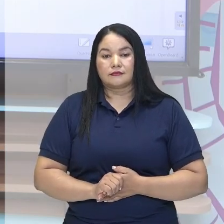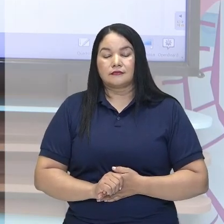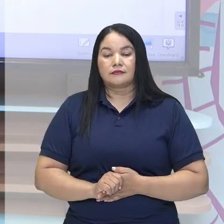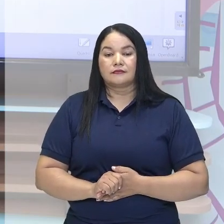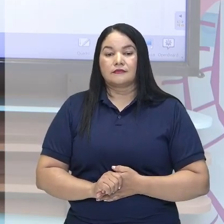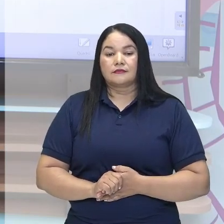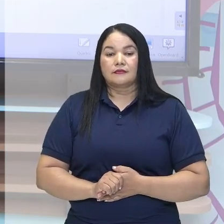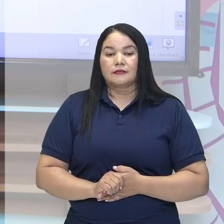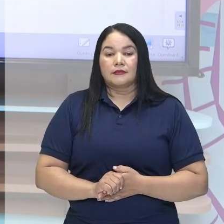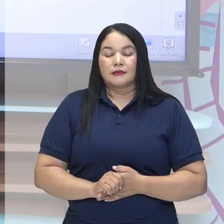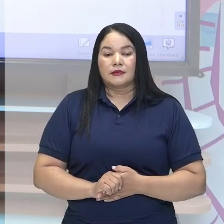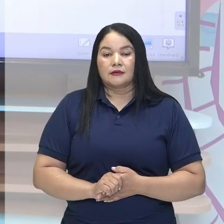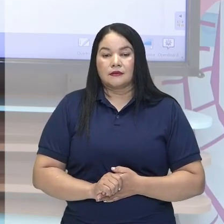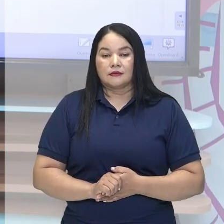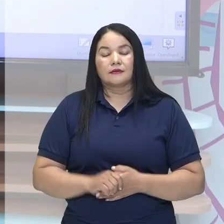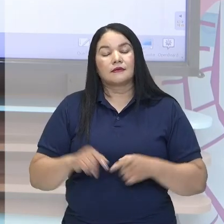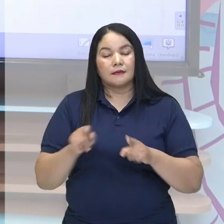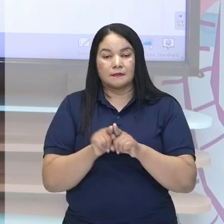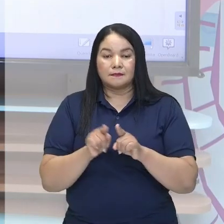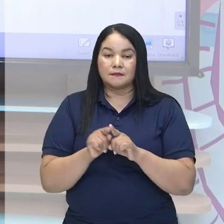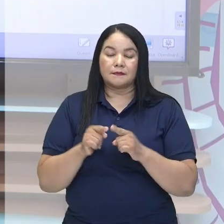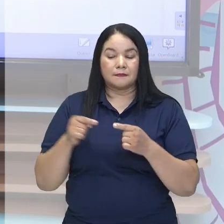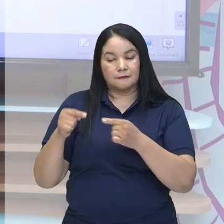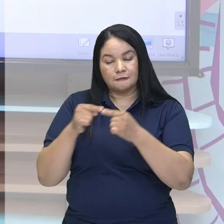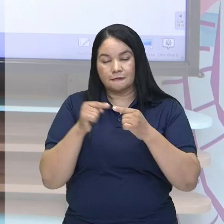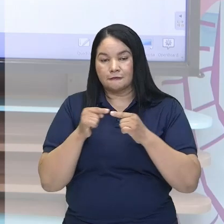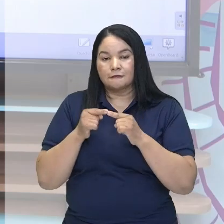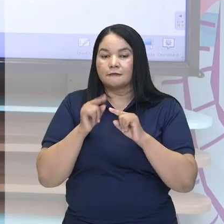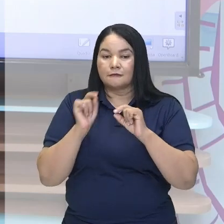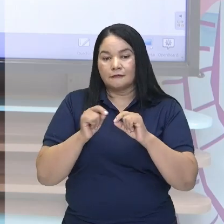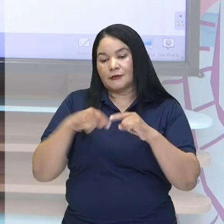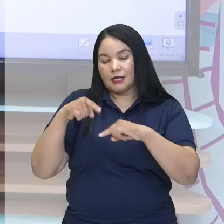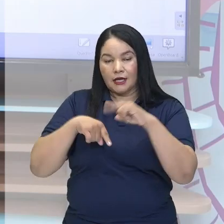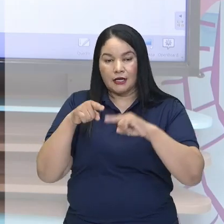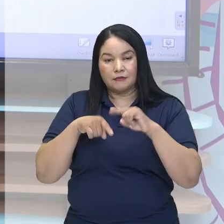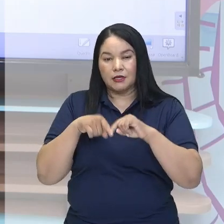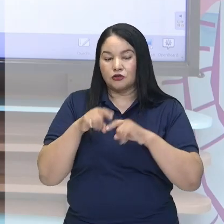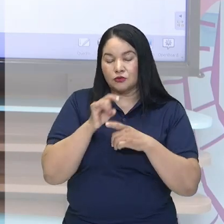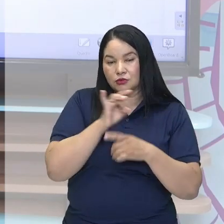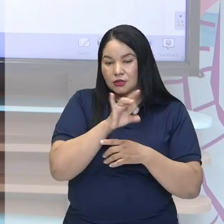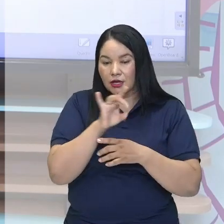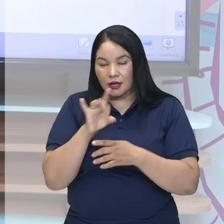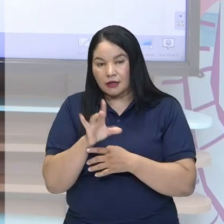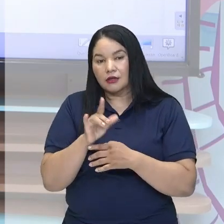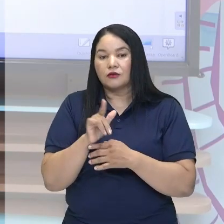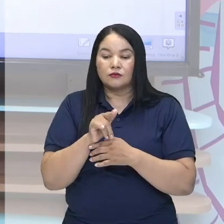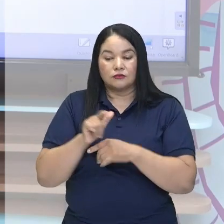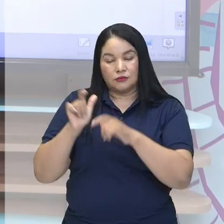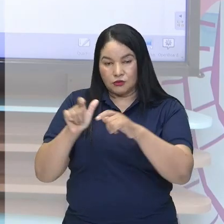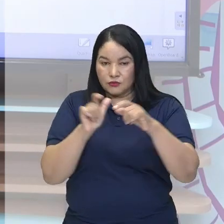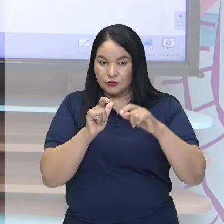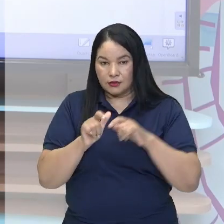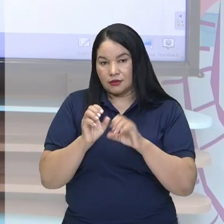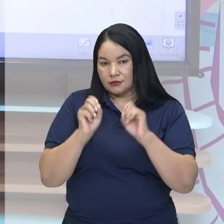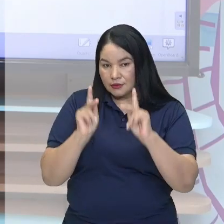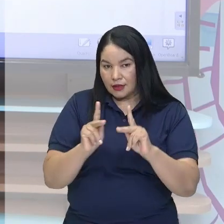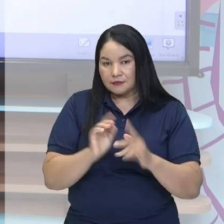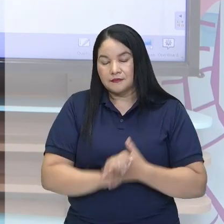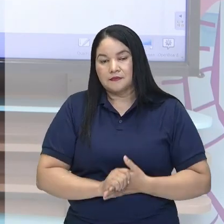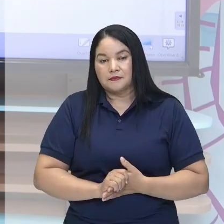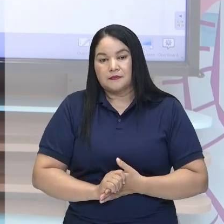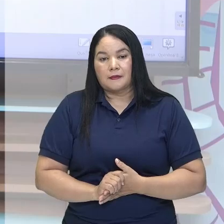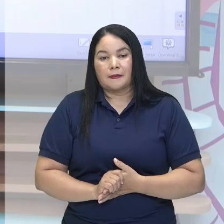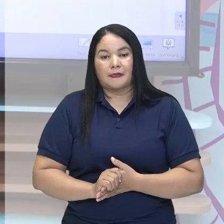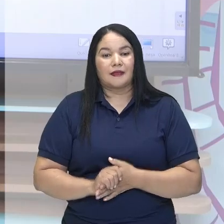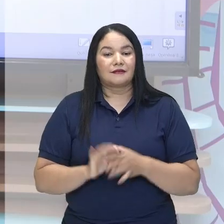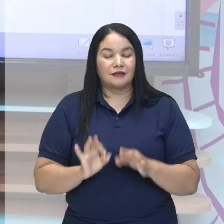bom? E isso de acordo com todos esses elementos que compõem cada uma dessas regiões, certo? Então, essa